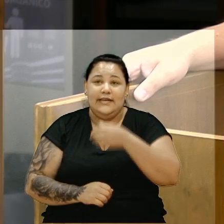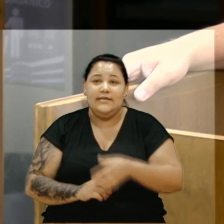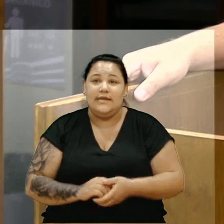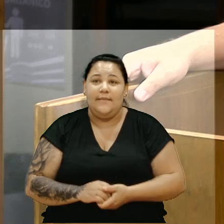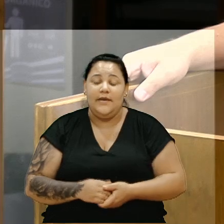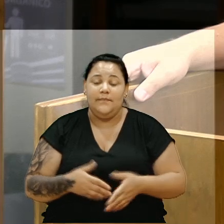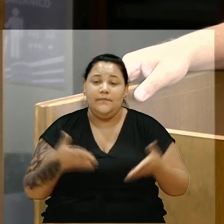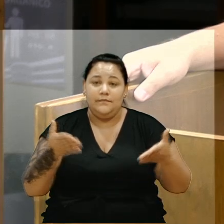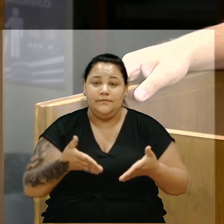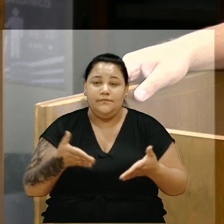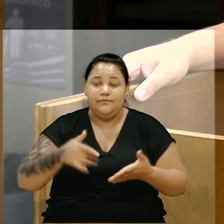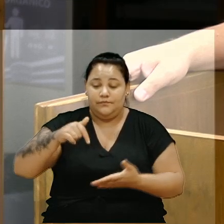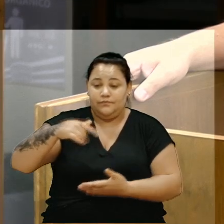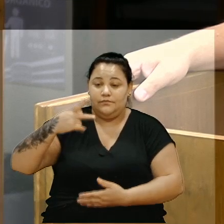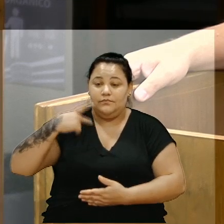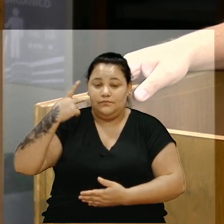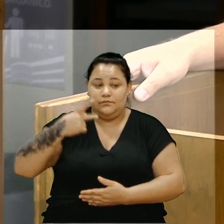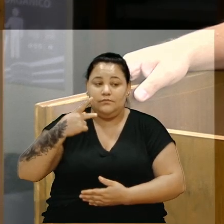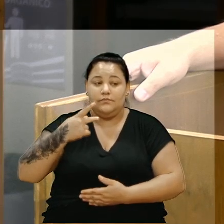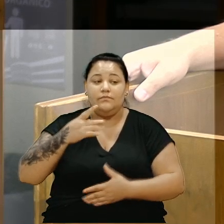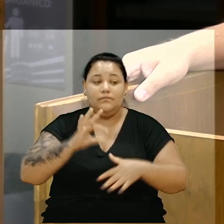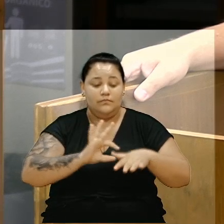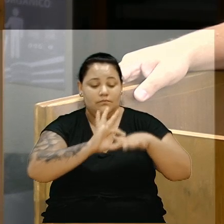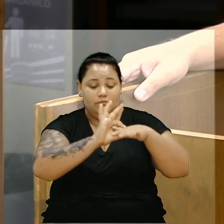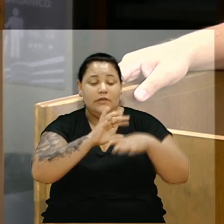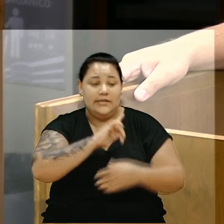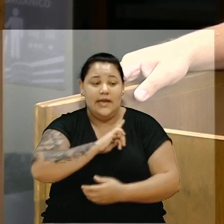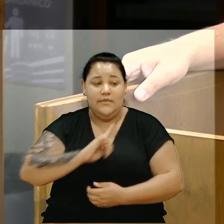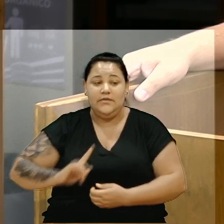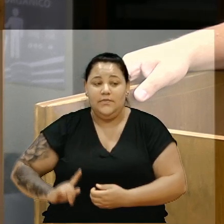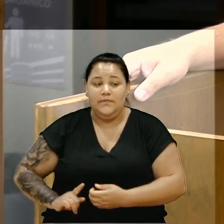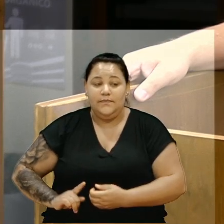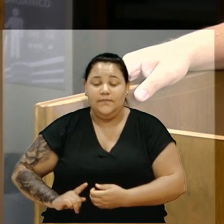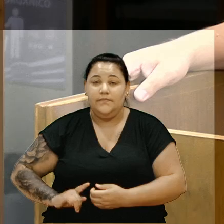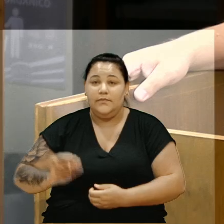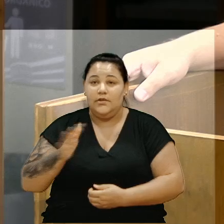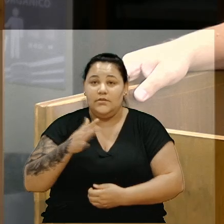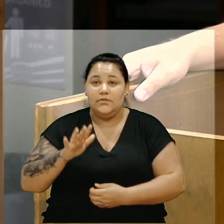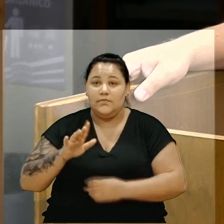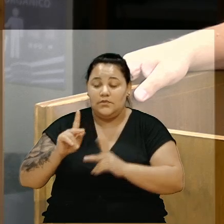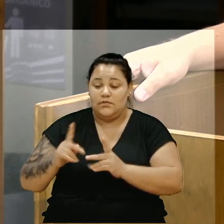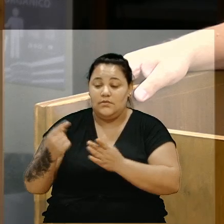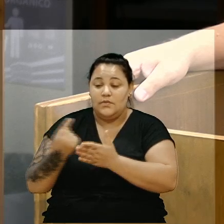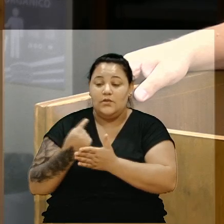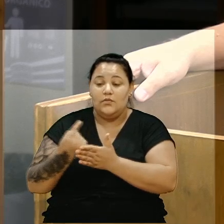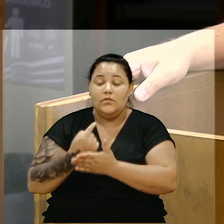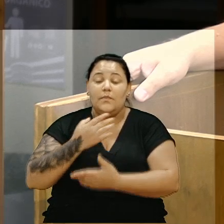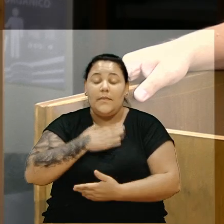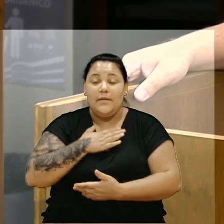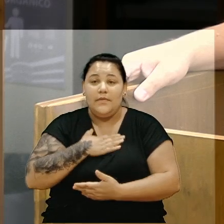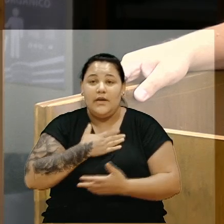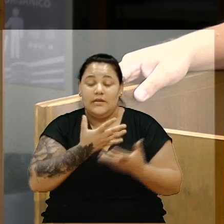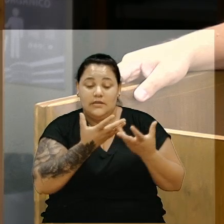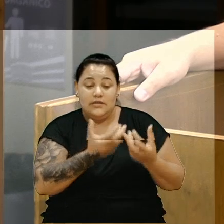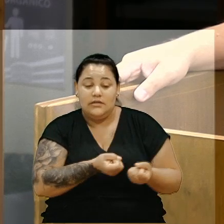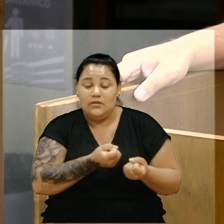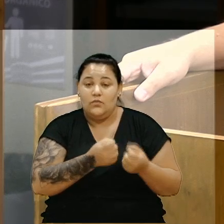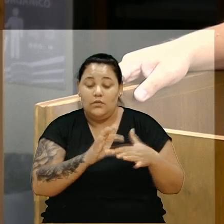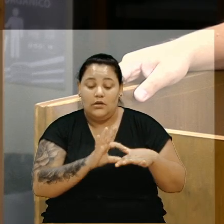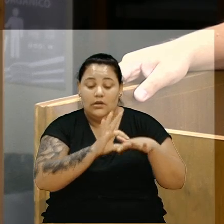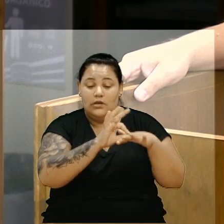vereador, eu estou como líder de governo e muitas vezes muitas pessoas até me questionaram essa aceitação como líder de